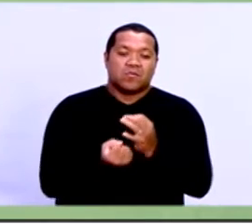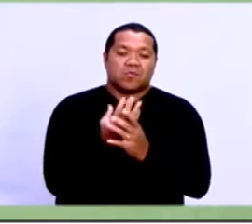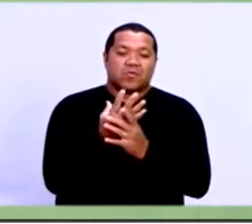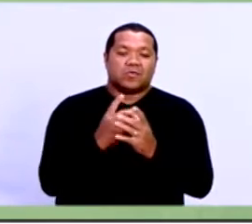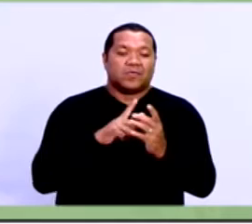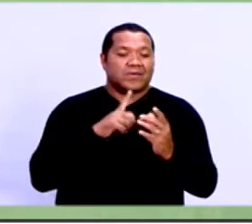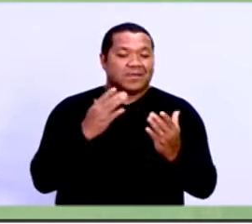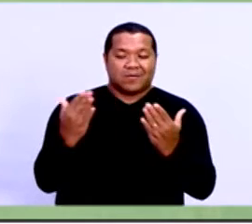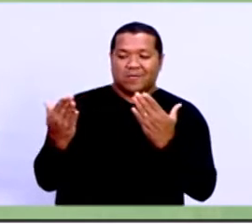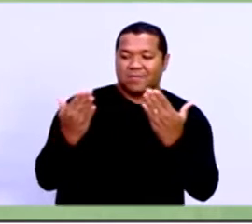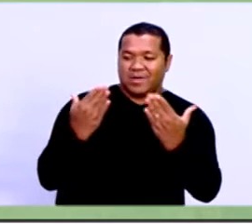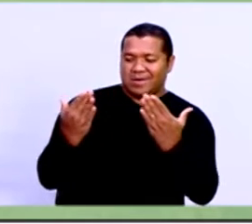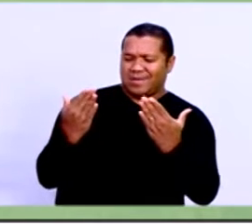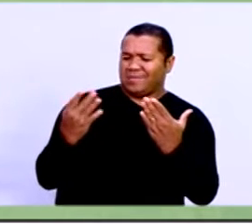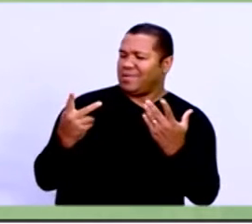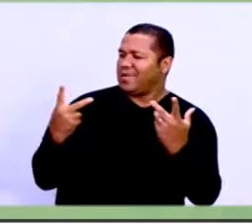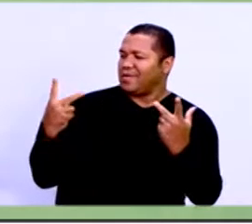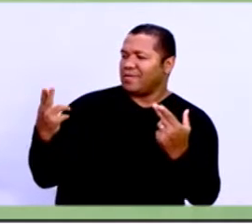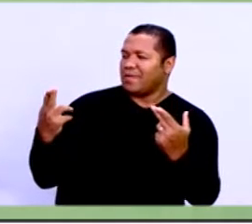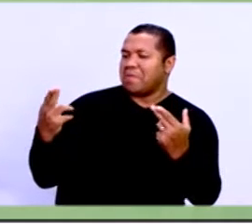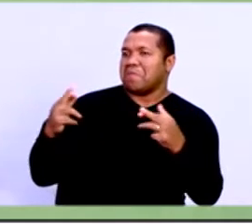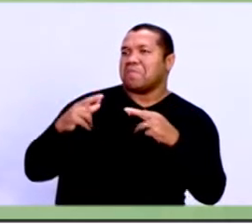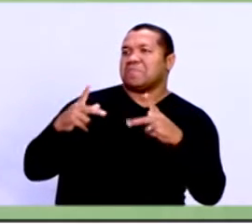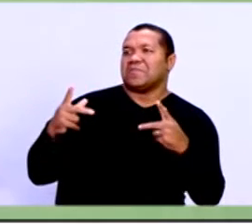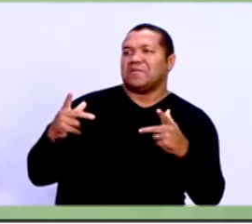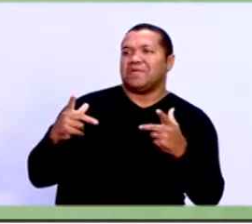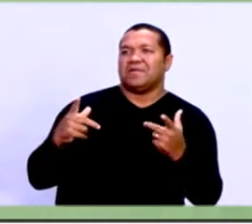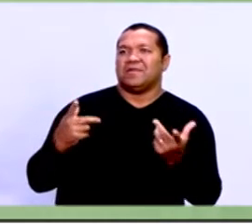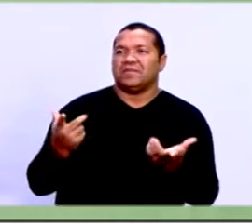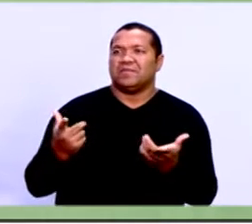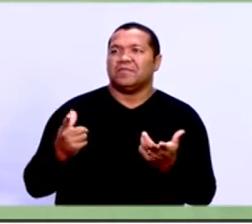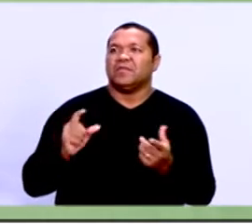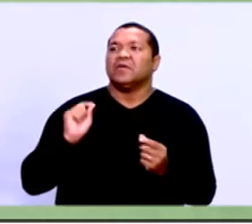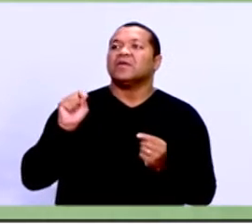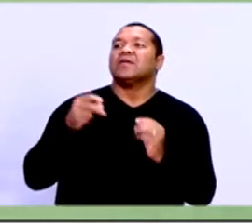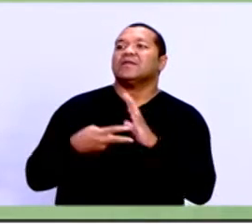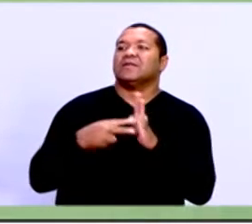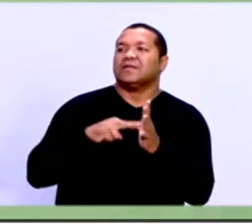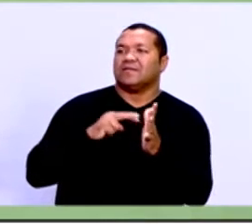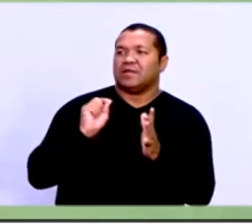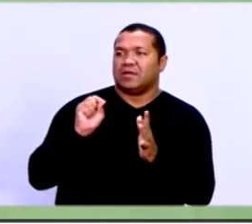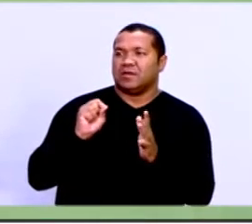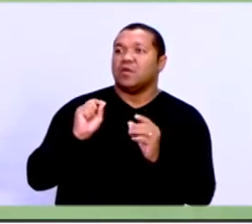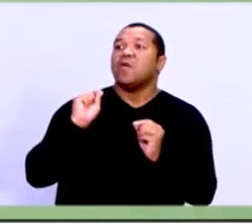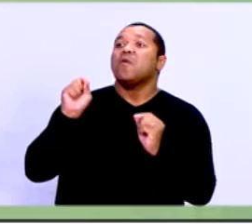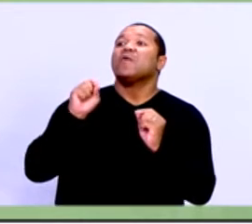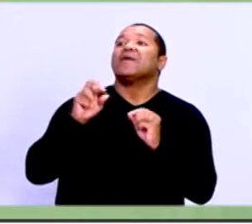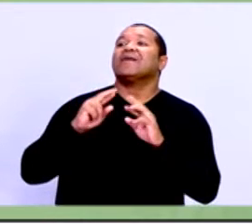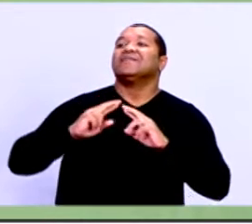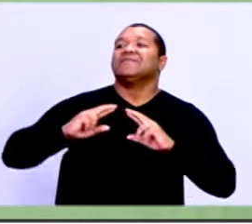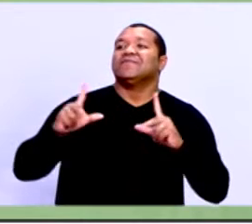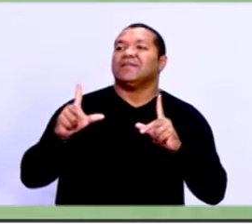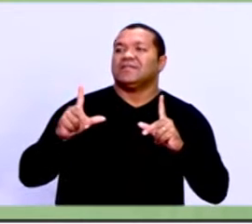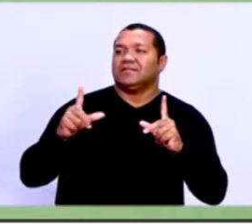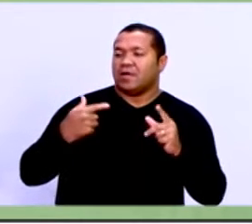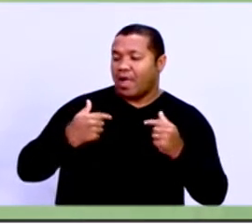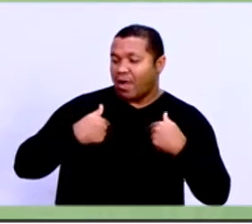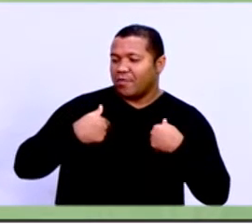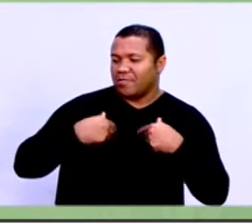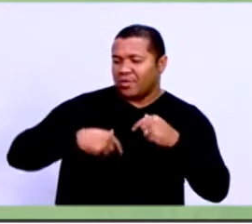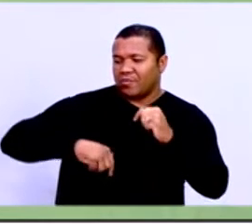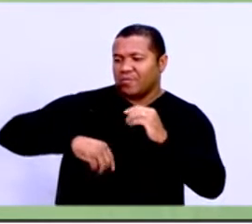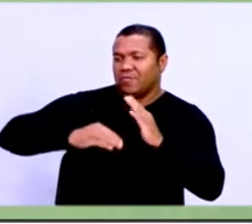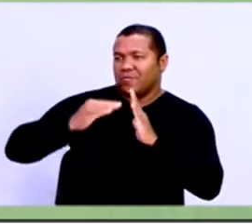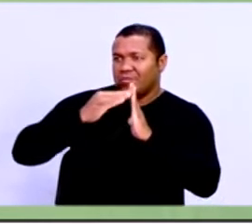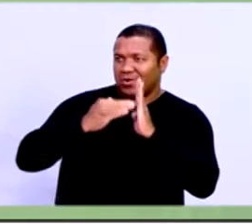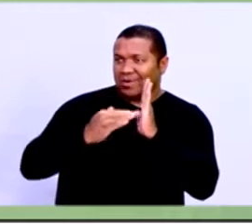diretamente ou indiretamente relacionados isso é que ele quer dizer qual é o diferencial do seu produto no mercado